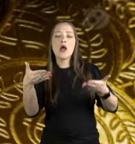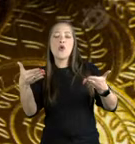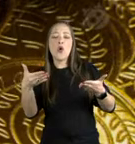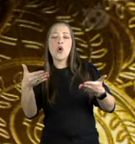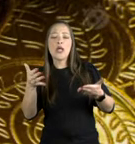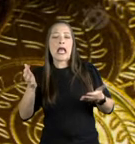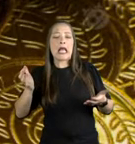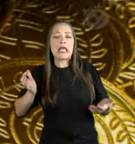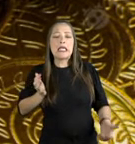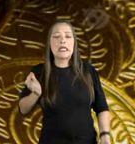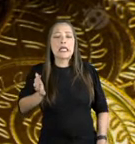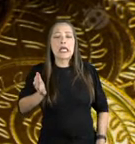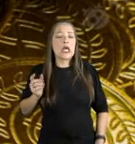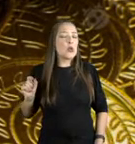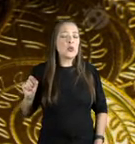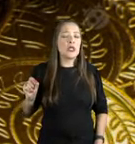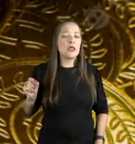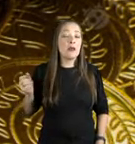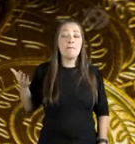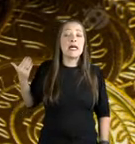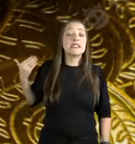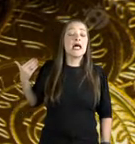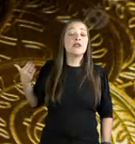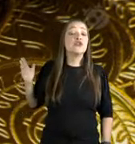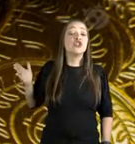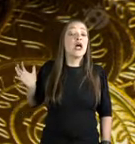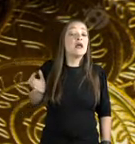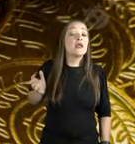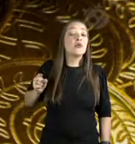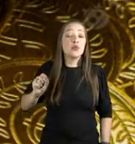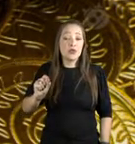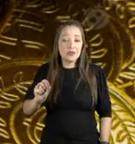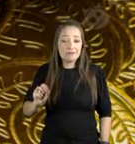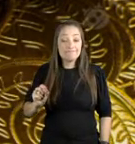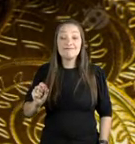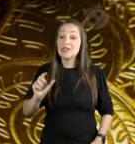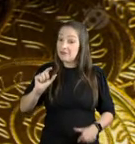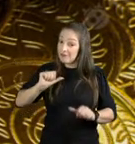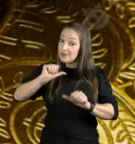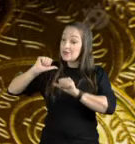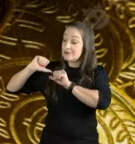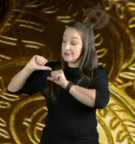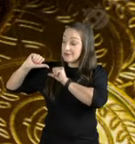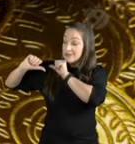foi riqueza para você? Essas coisas vão mudando conforme vai passando o tempo.